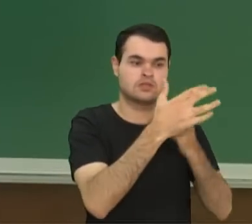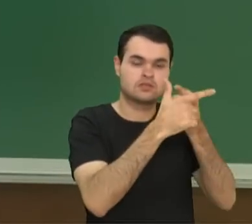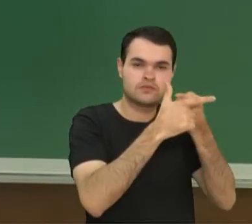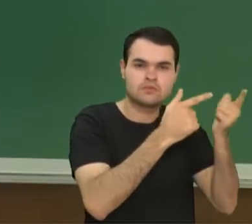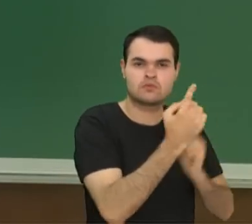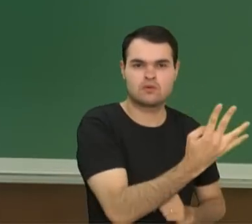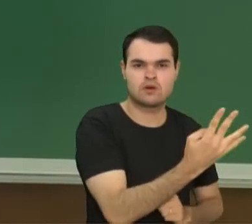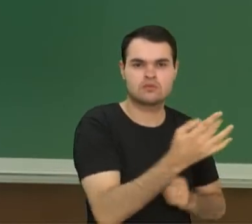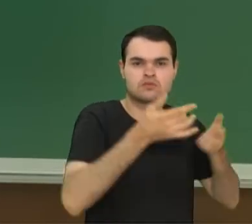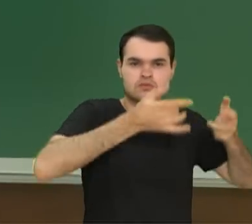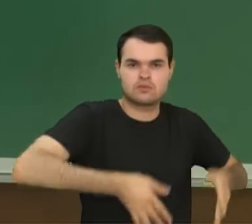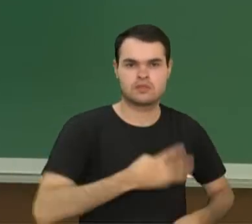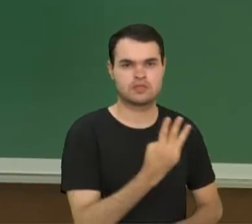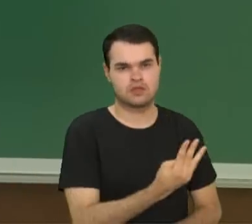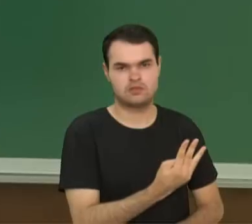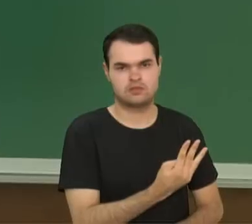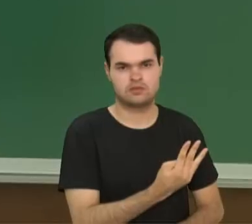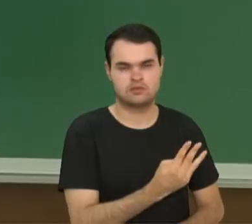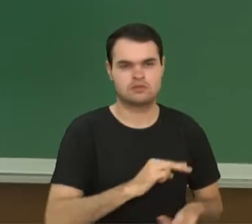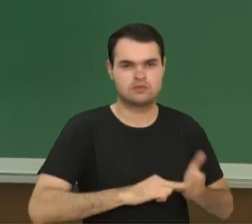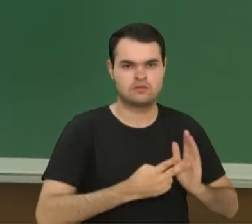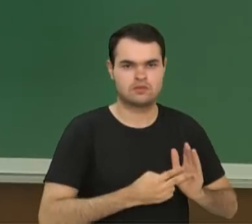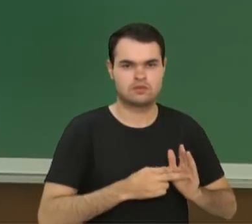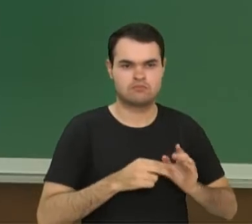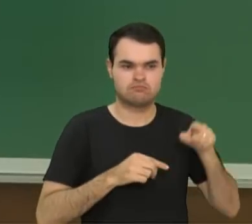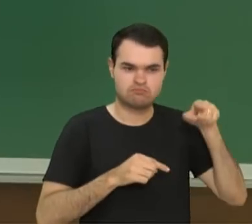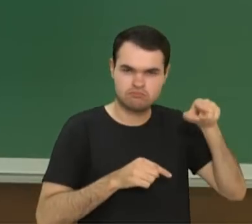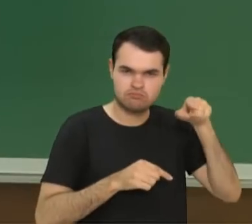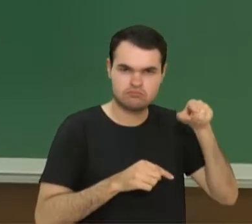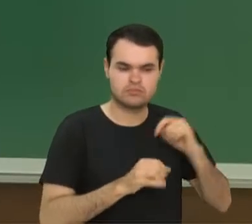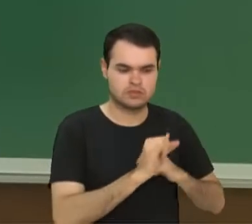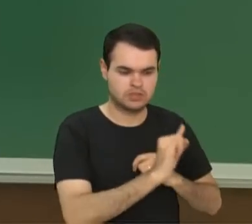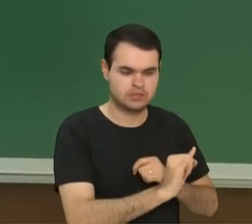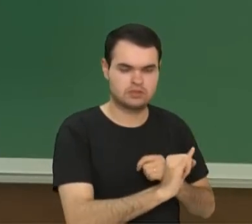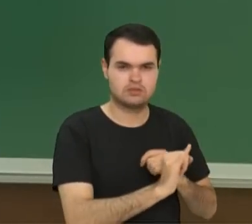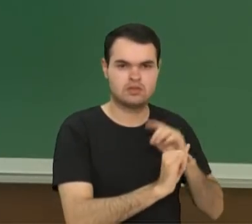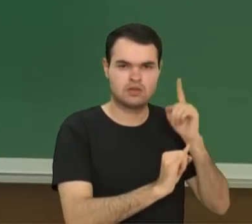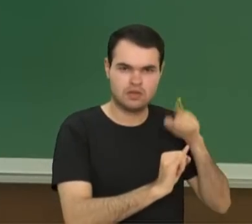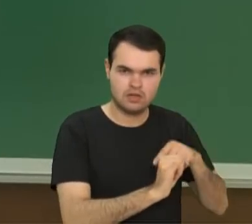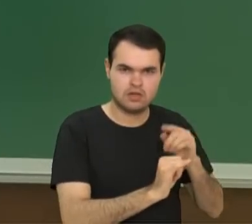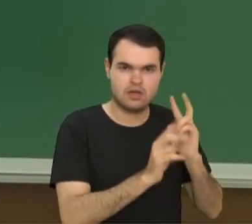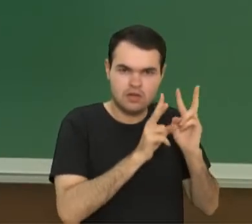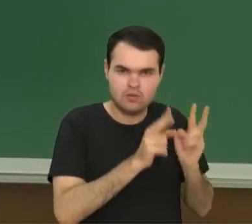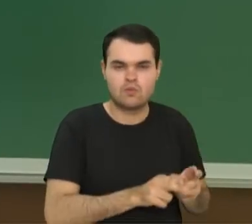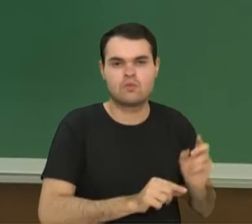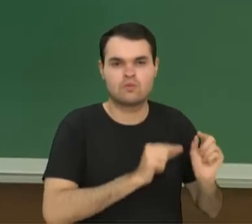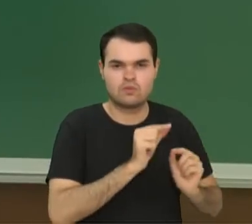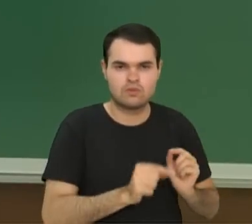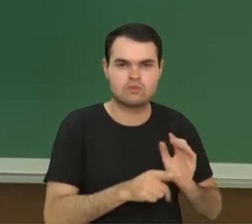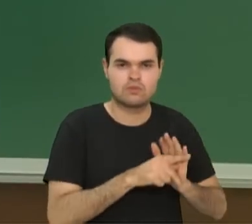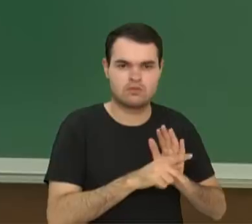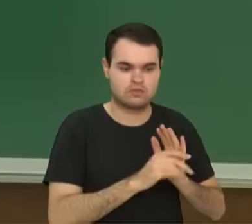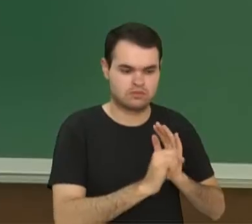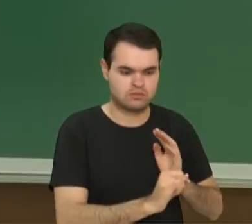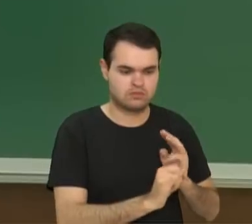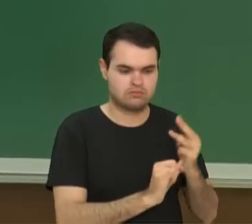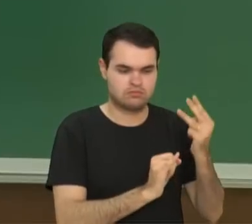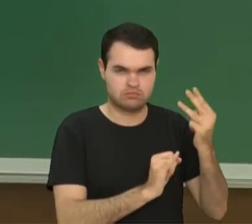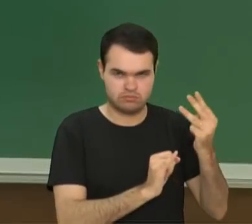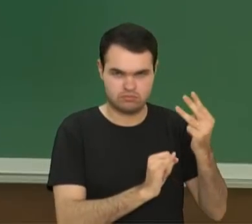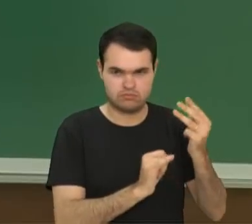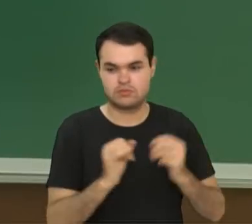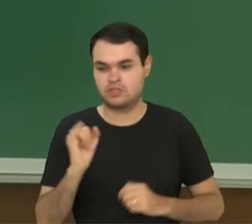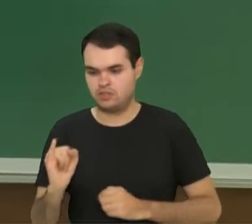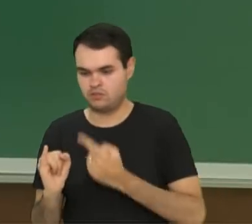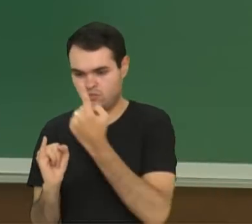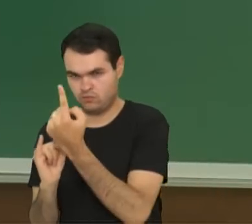um resto 3. Ou seja, esse daqui, o i vai ser igual, o nosso i elevado a 121 vai ser